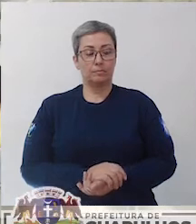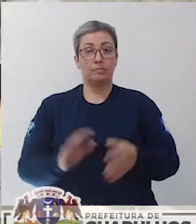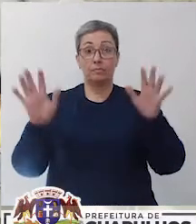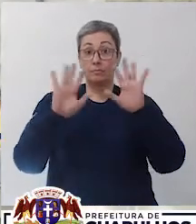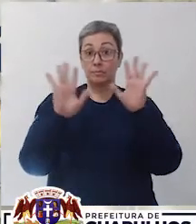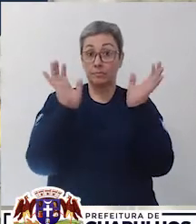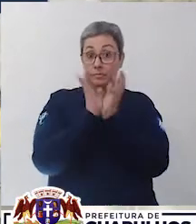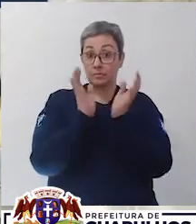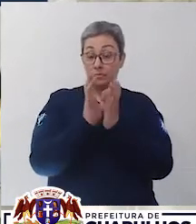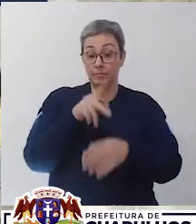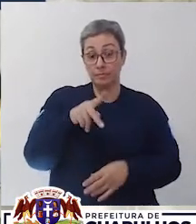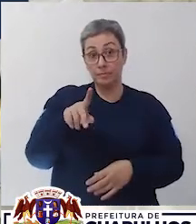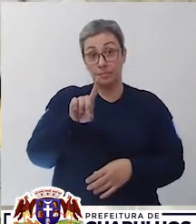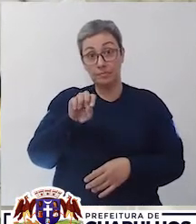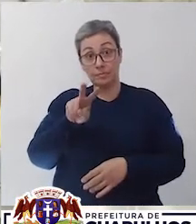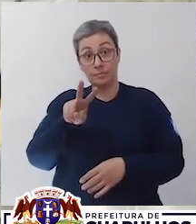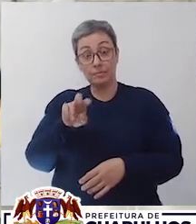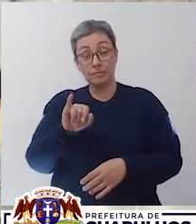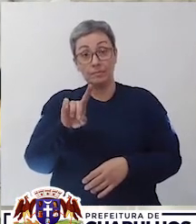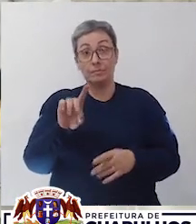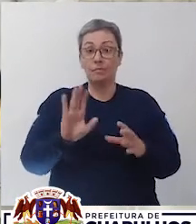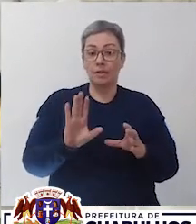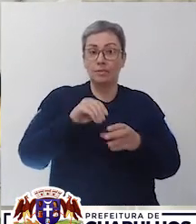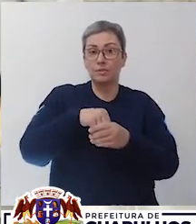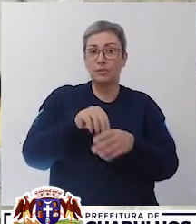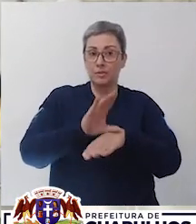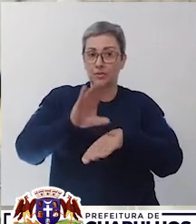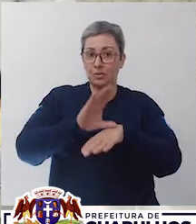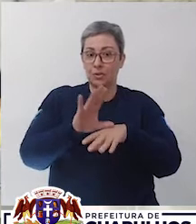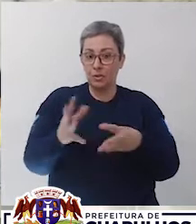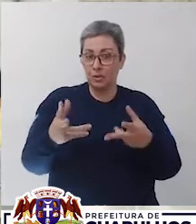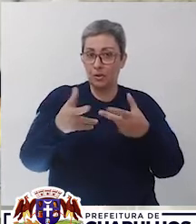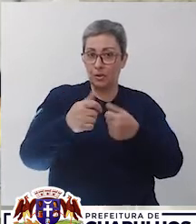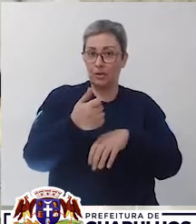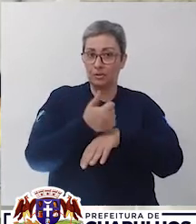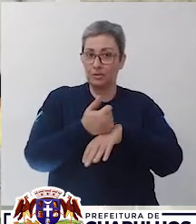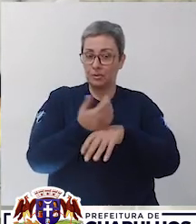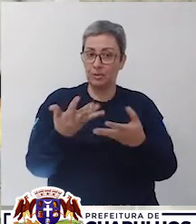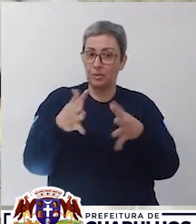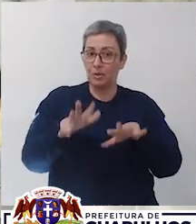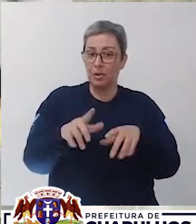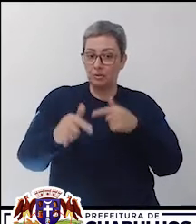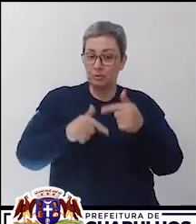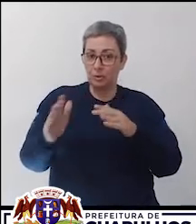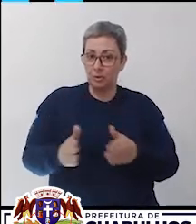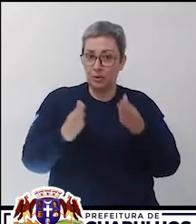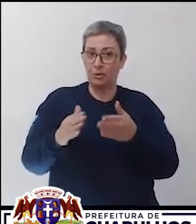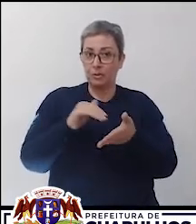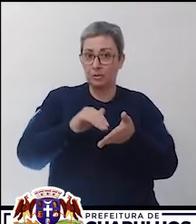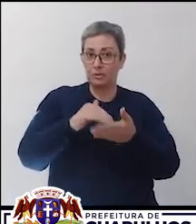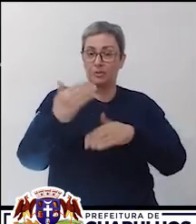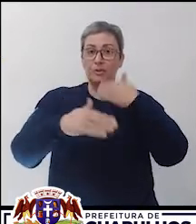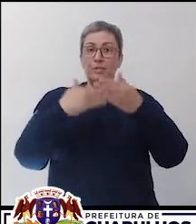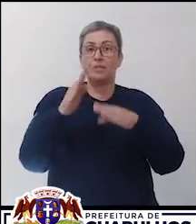Olá pessoal, sou o professor David Novaes, faço parte dos cursos de qualificação profissional e inclusão produtiva da Secretaria